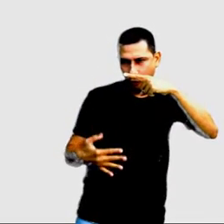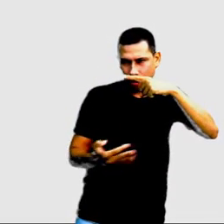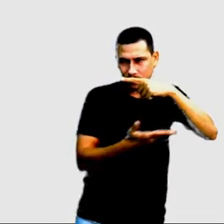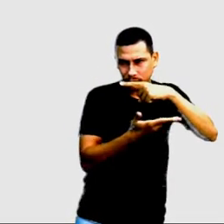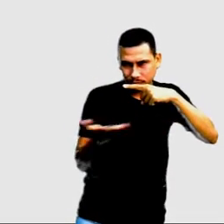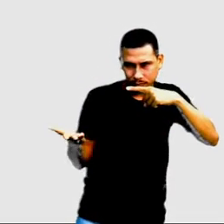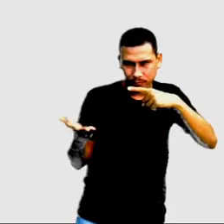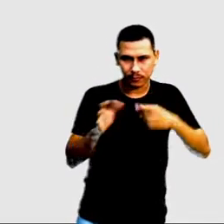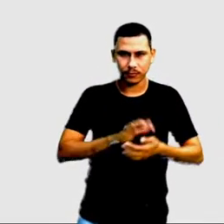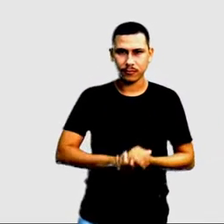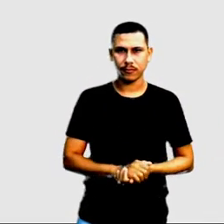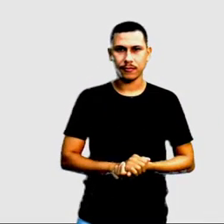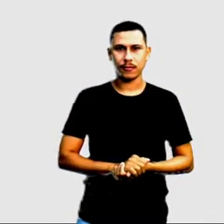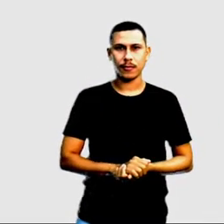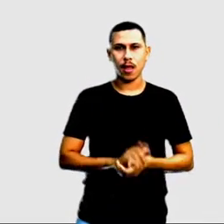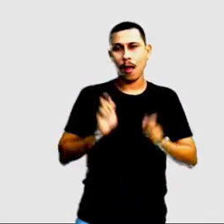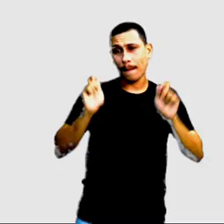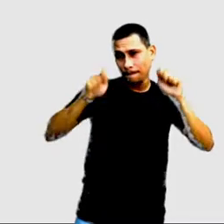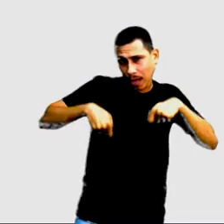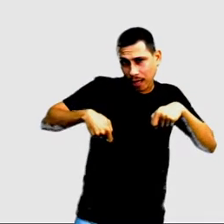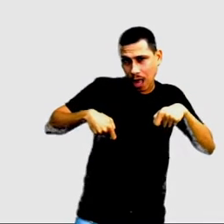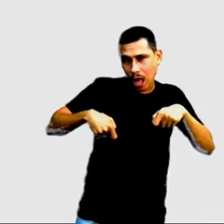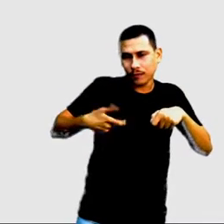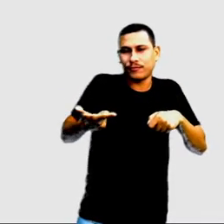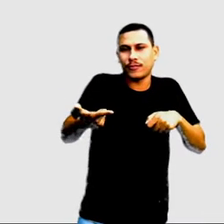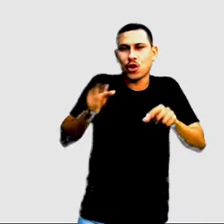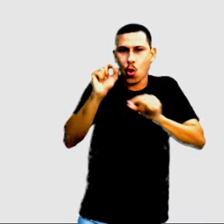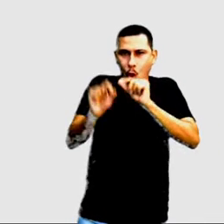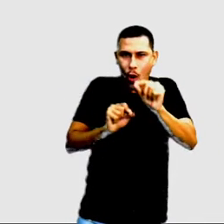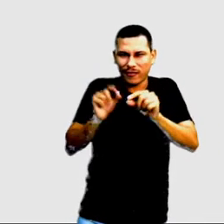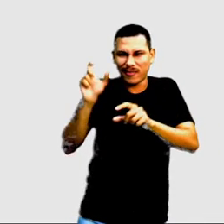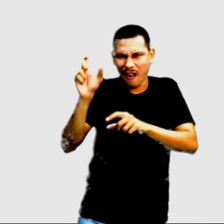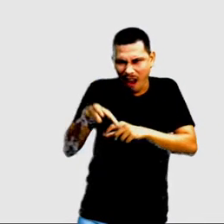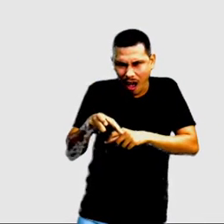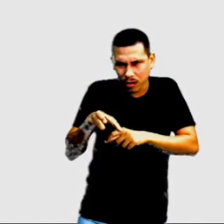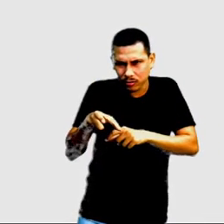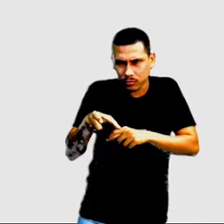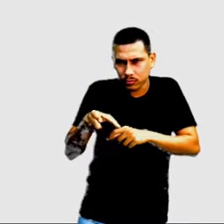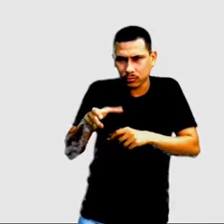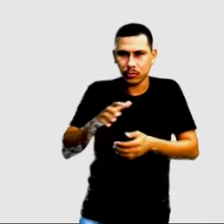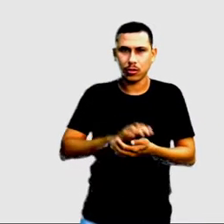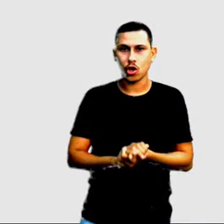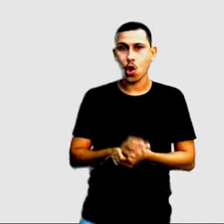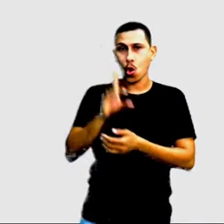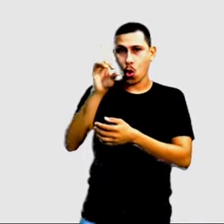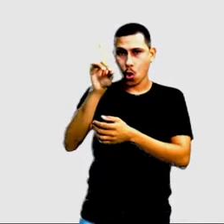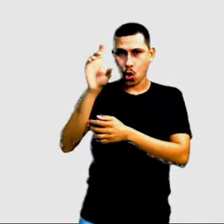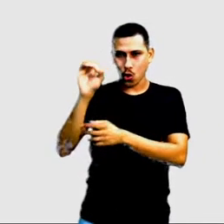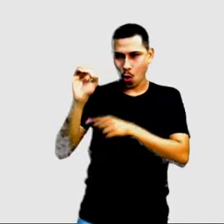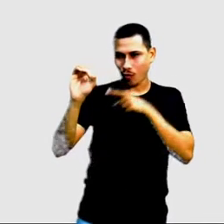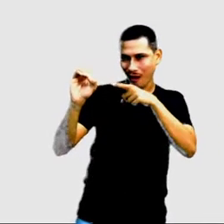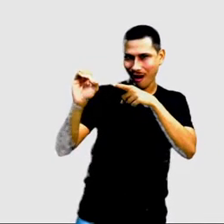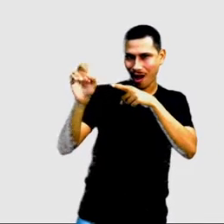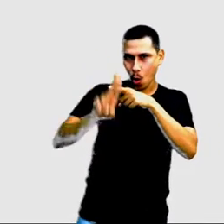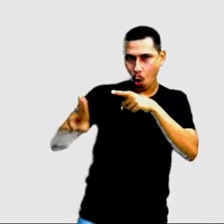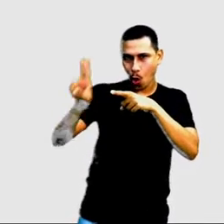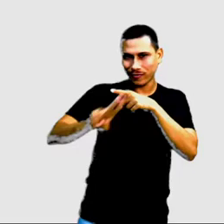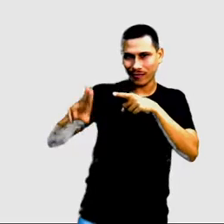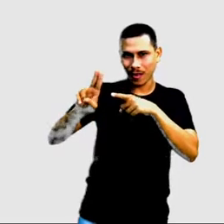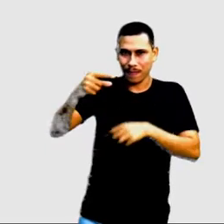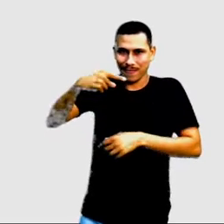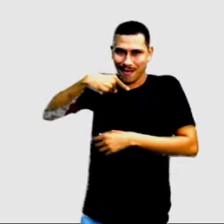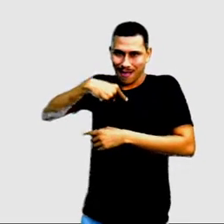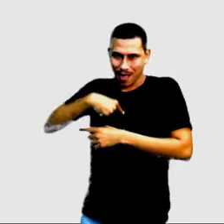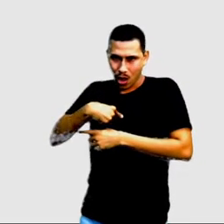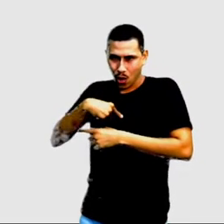bom? Eu preciso de um ingresso. Perceba que o do eu utilizei para o I, para o